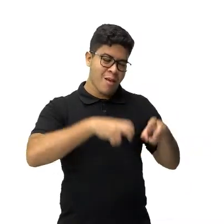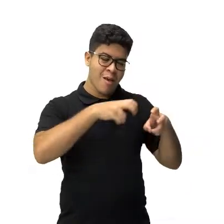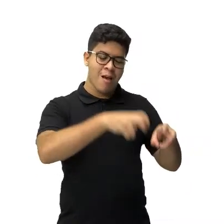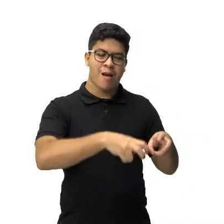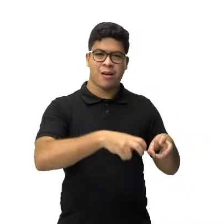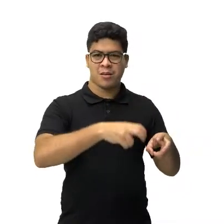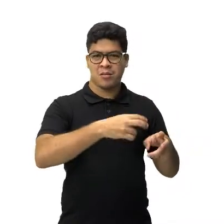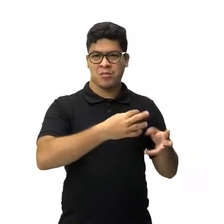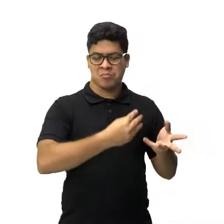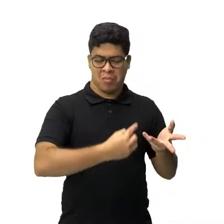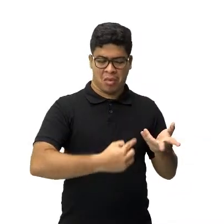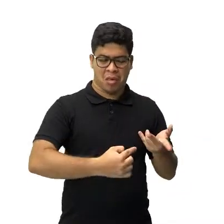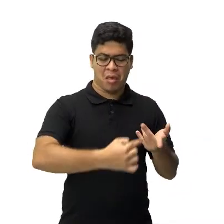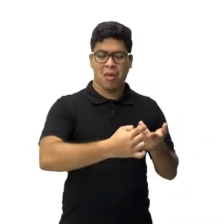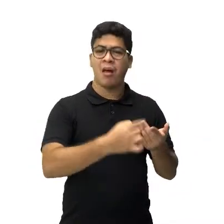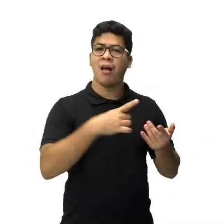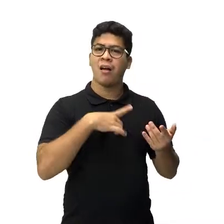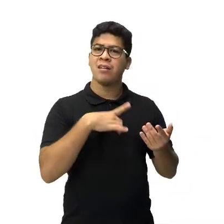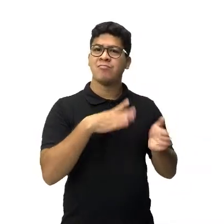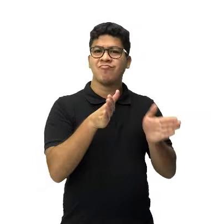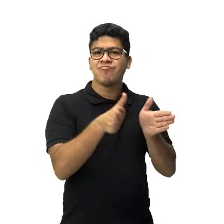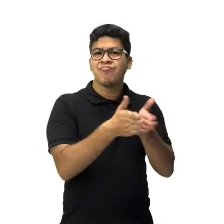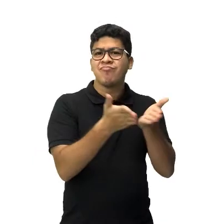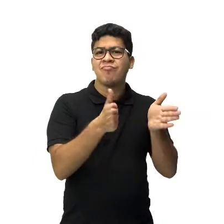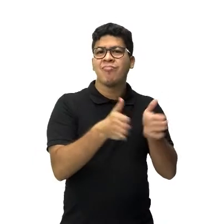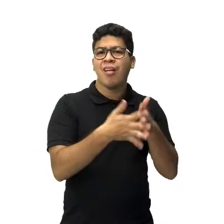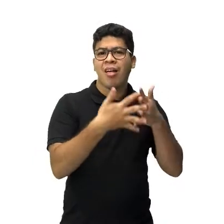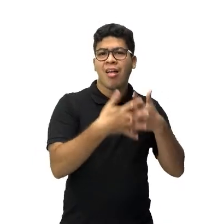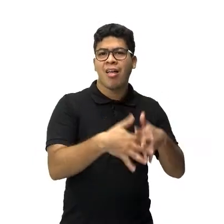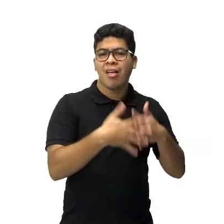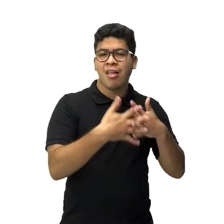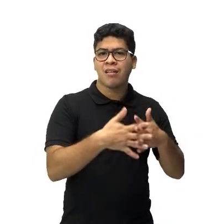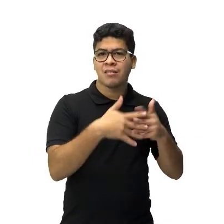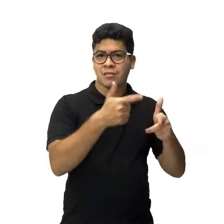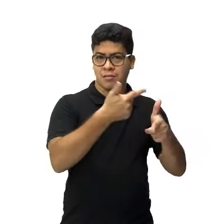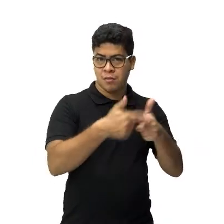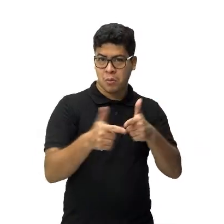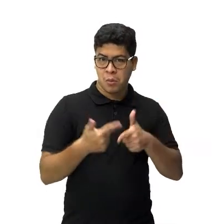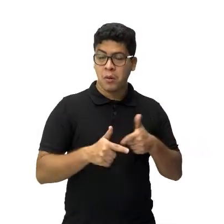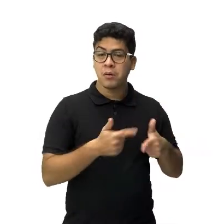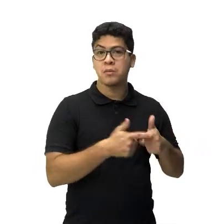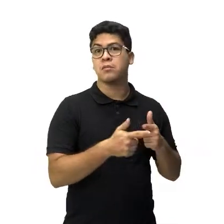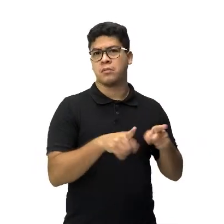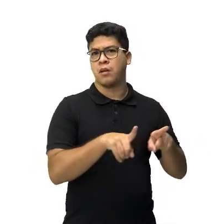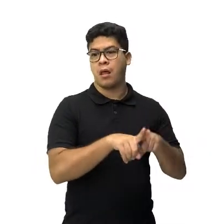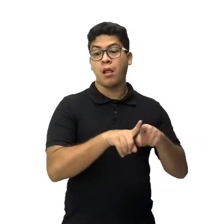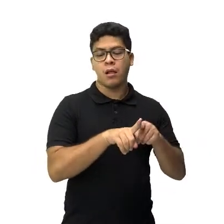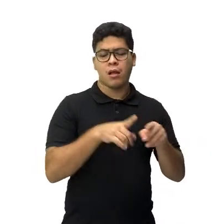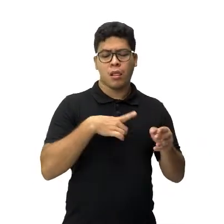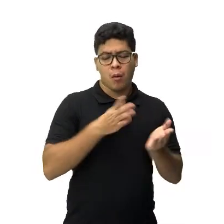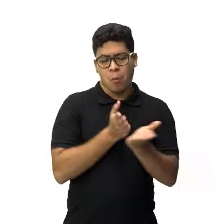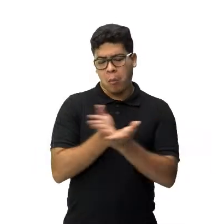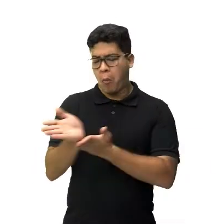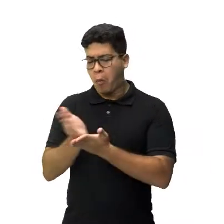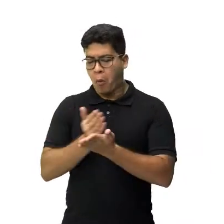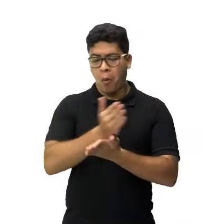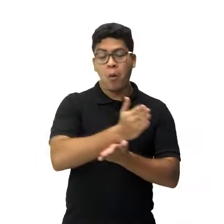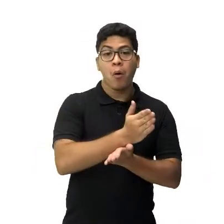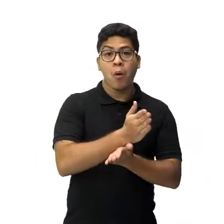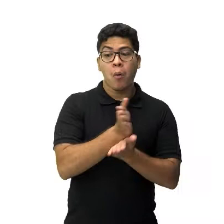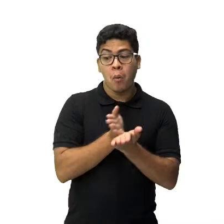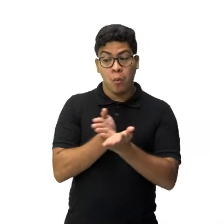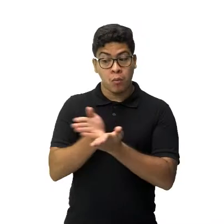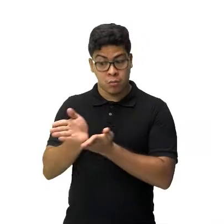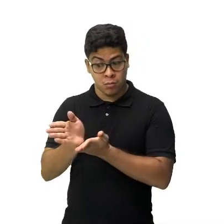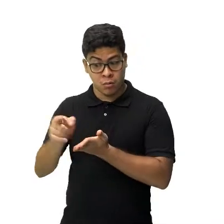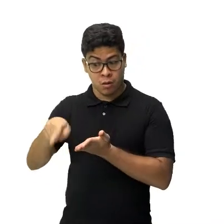todas as suas consequências advindas daí. Veja essa dualidade que existe, né, com os jovens da zona